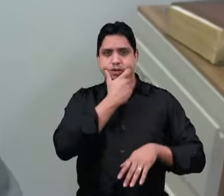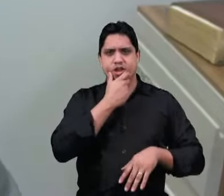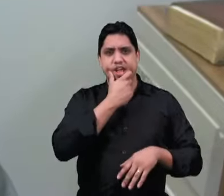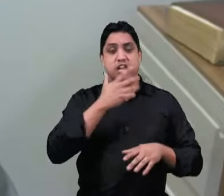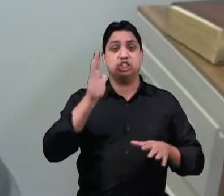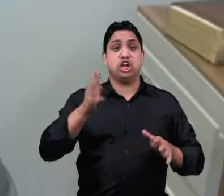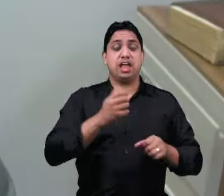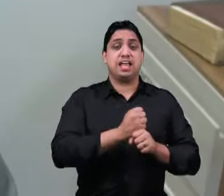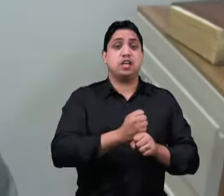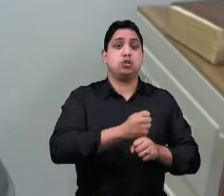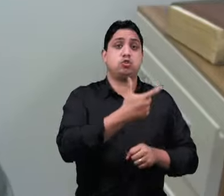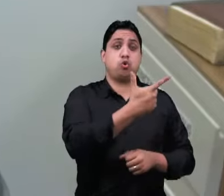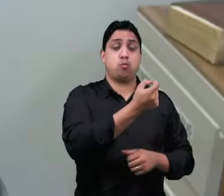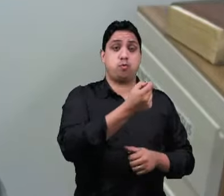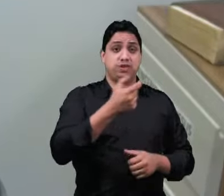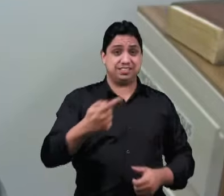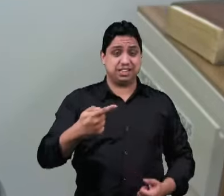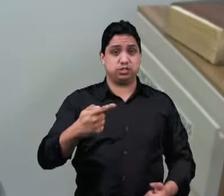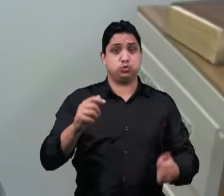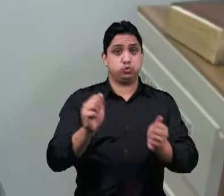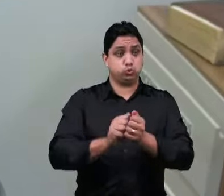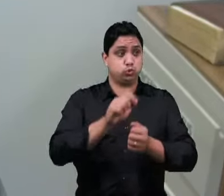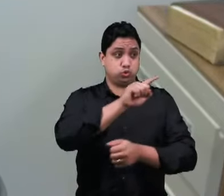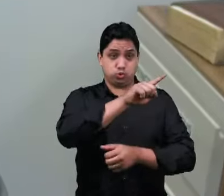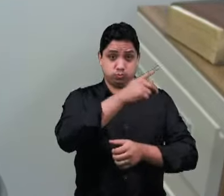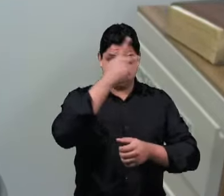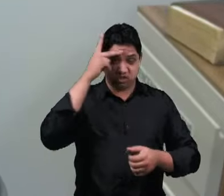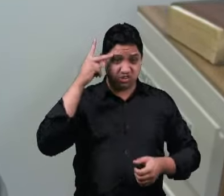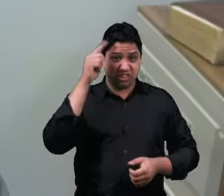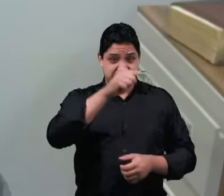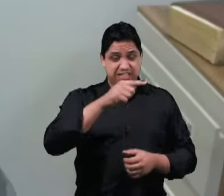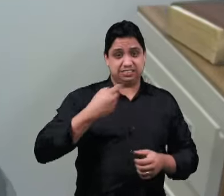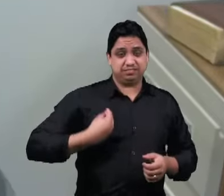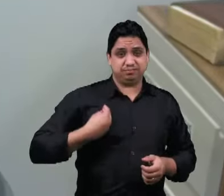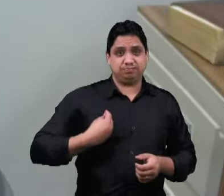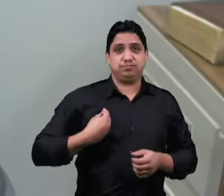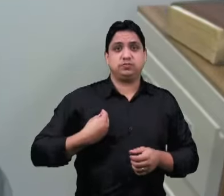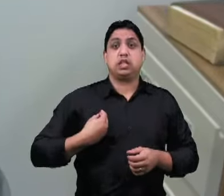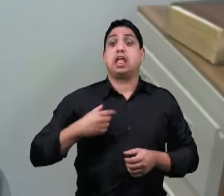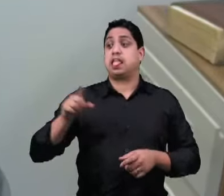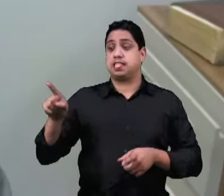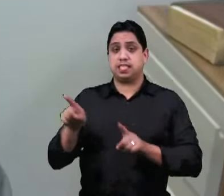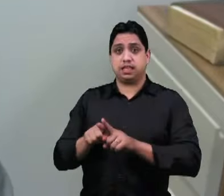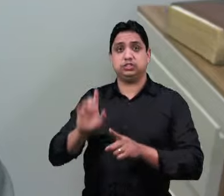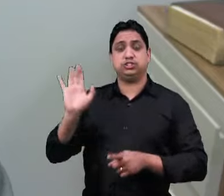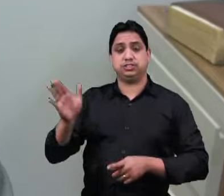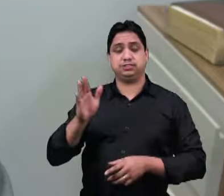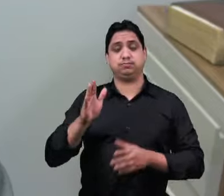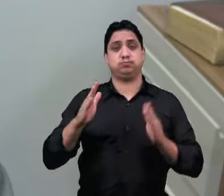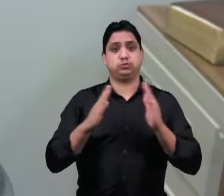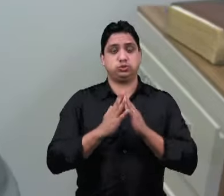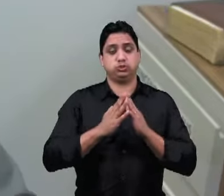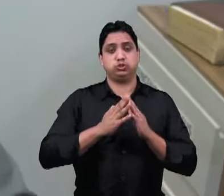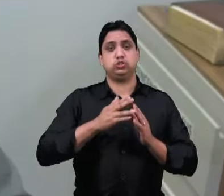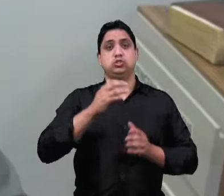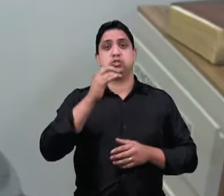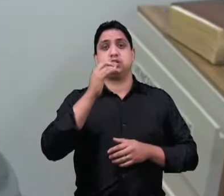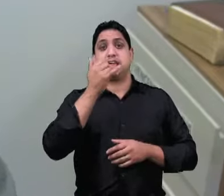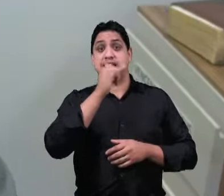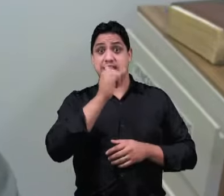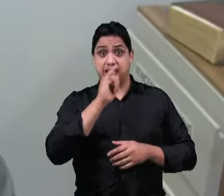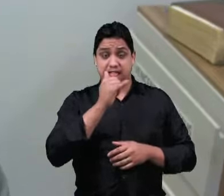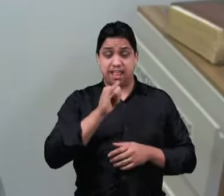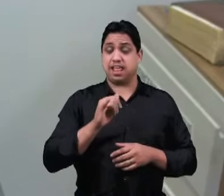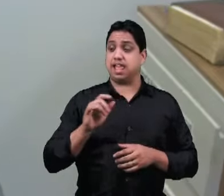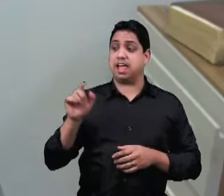2007 que está em Londres, ali com os nossos amados irmãos, e ele também já morou na Itália, e o pastor ele vai estar